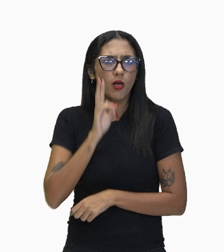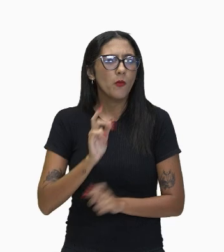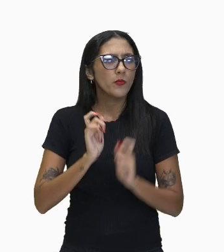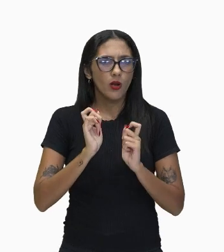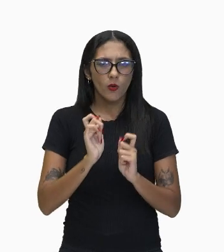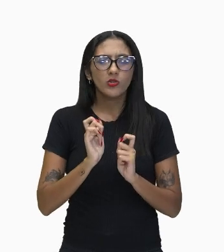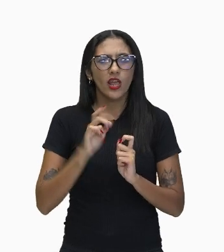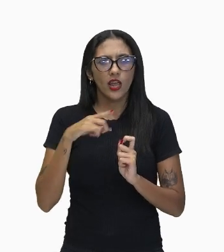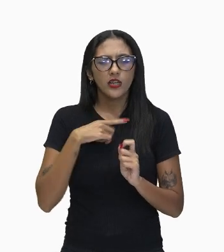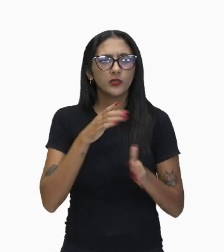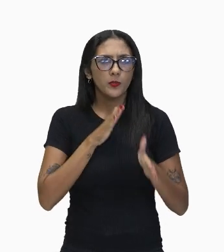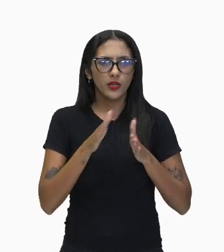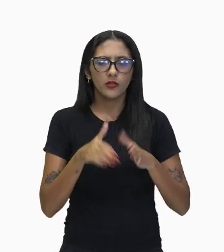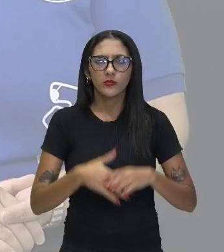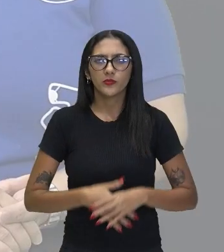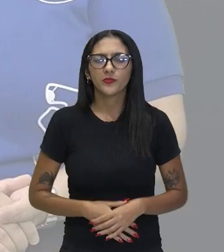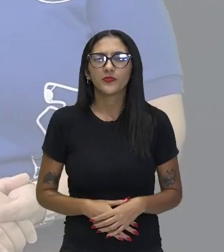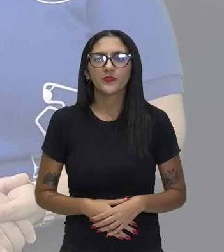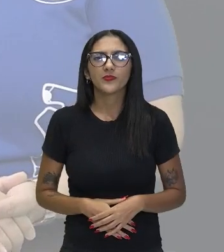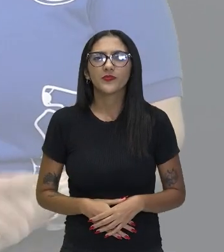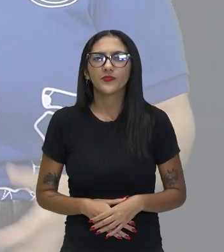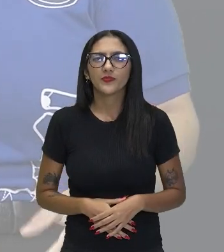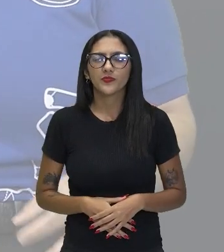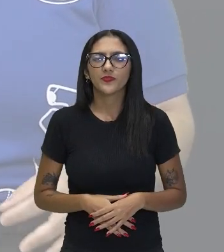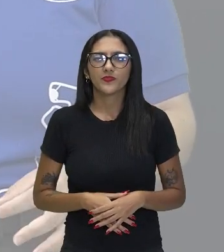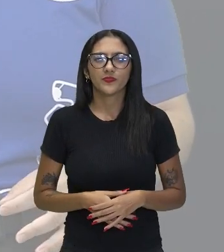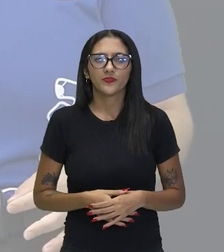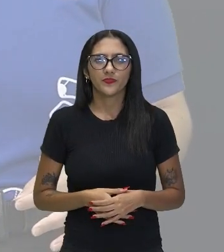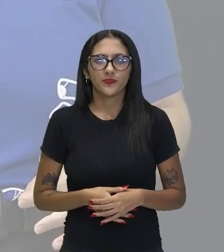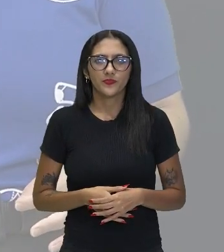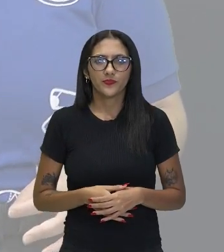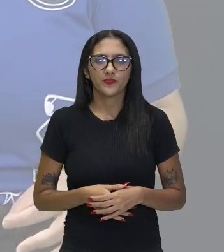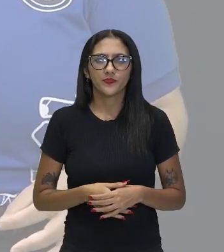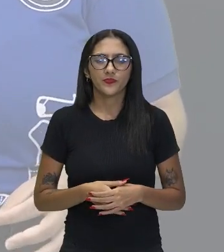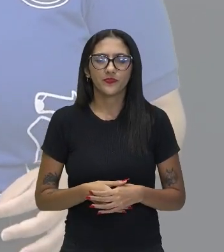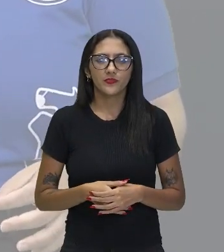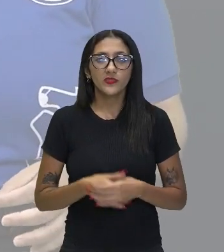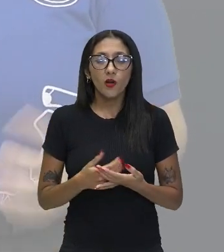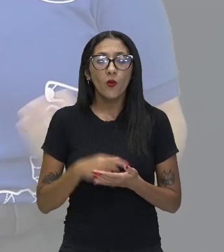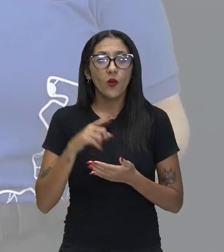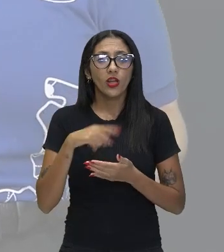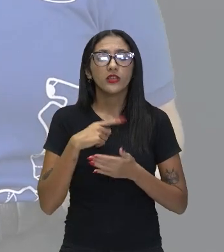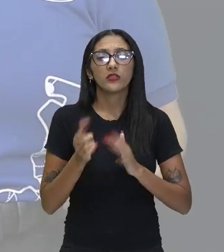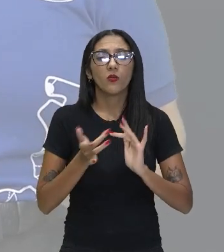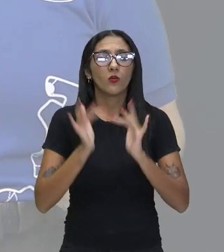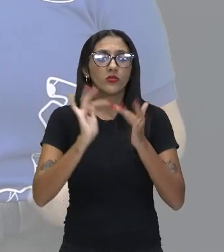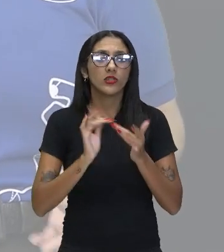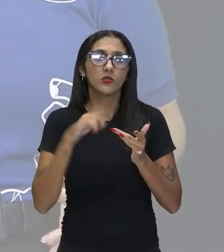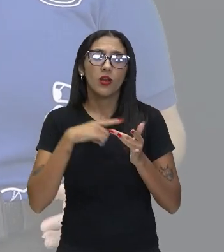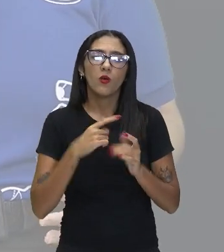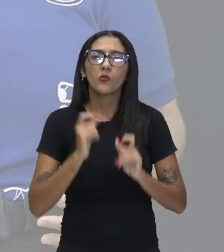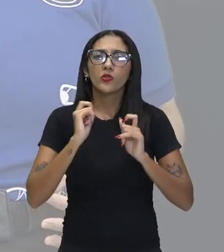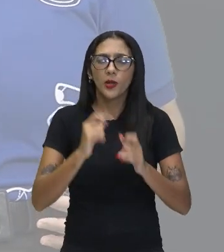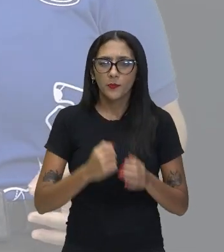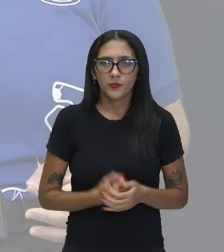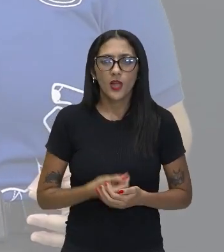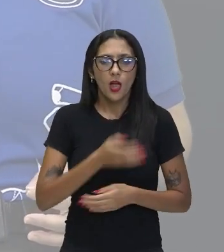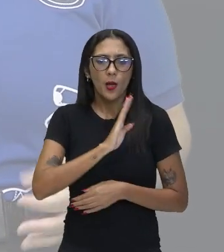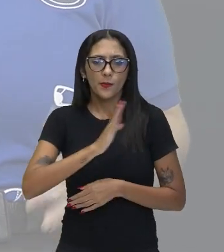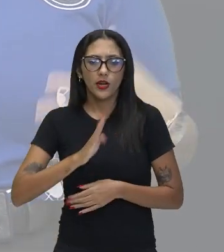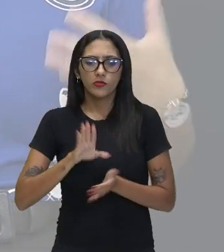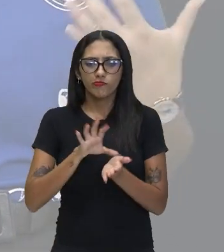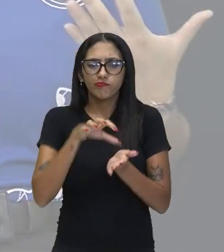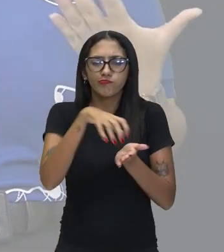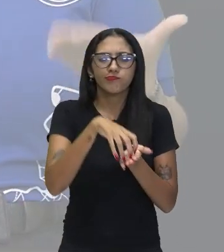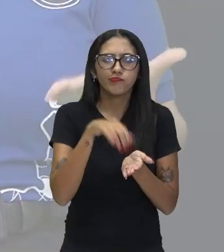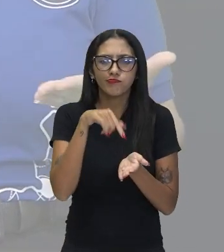avançar? Olhem só nosso contexto. Temos o Brasil, que é república, mas é uma república